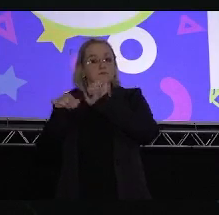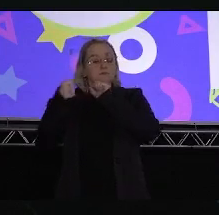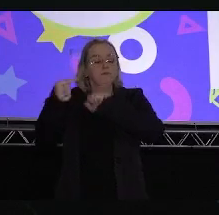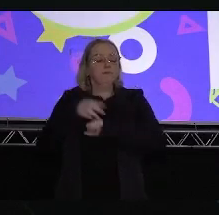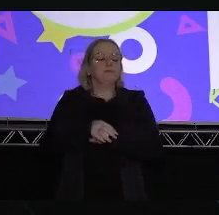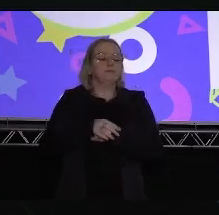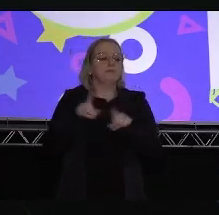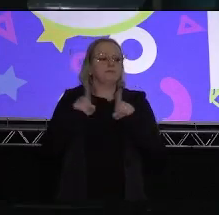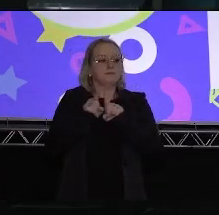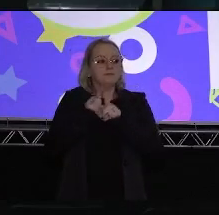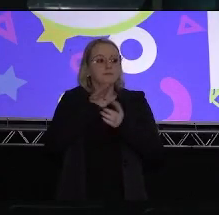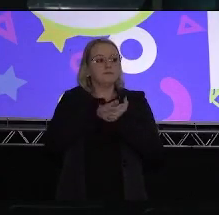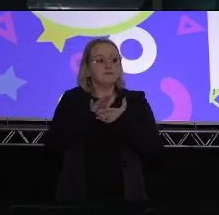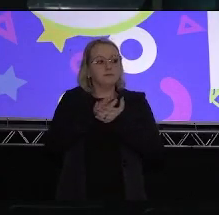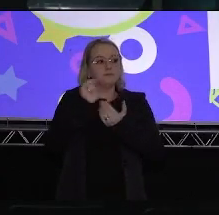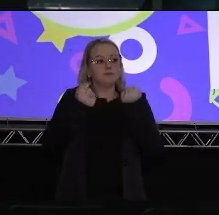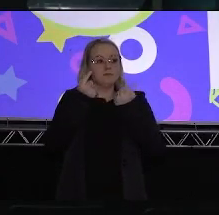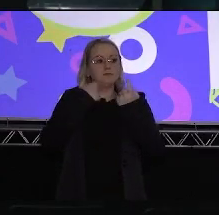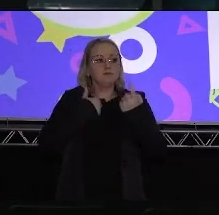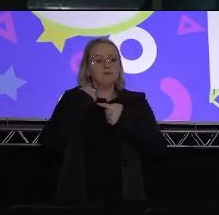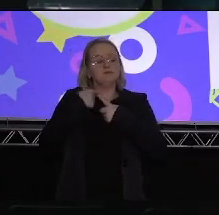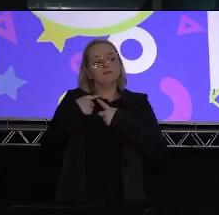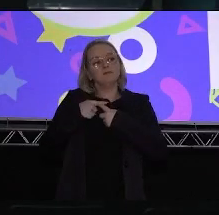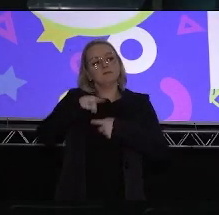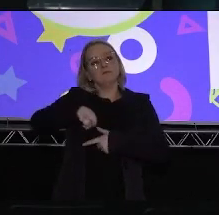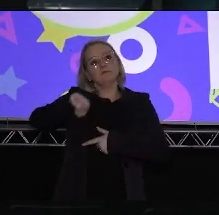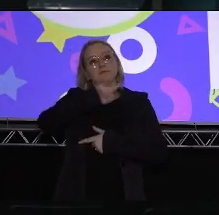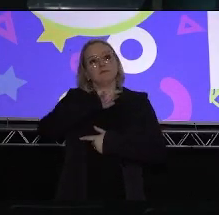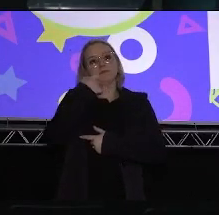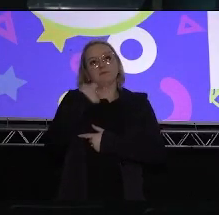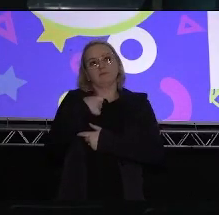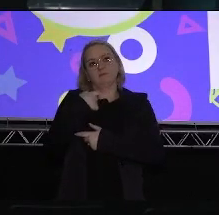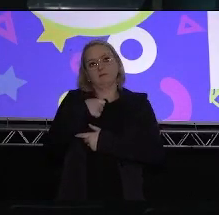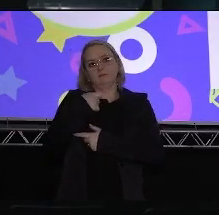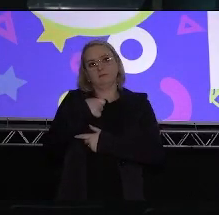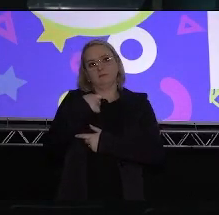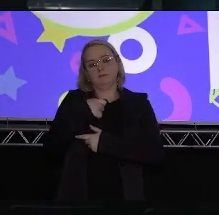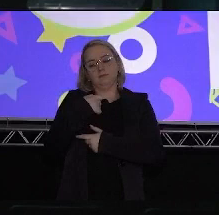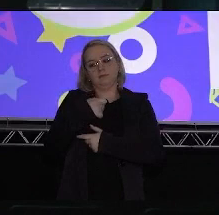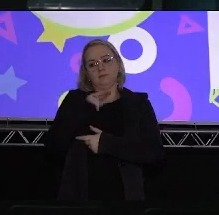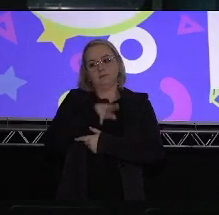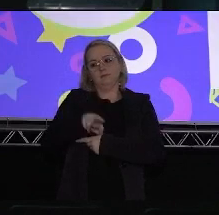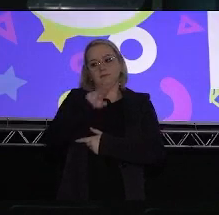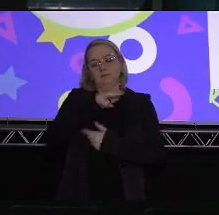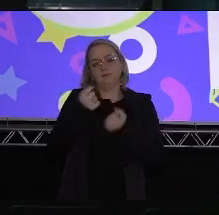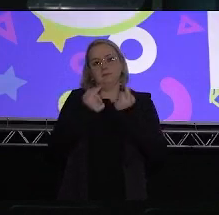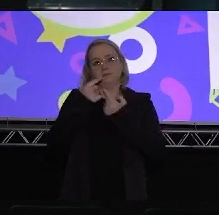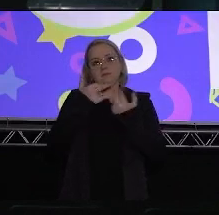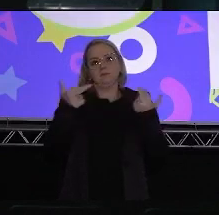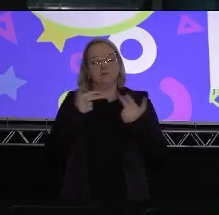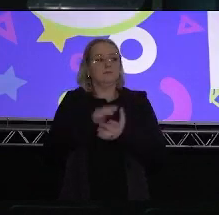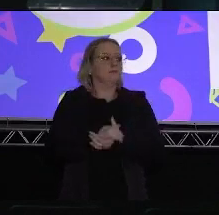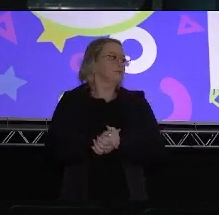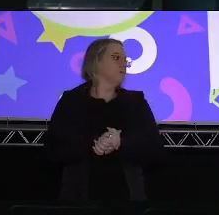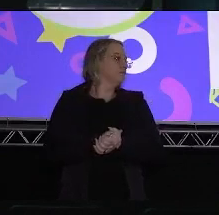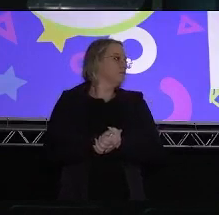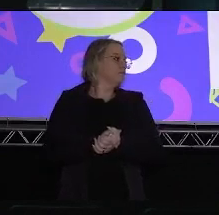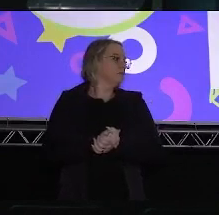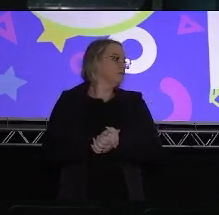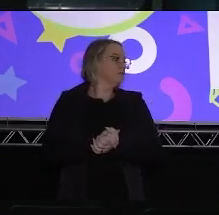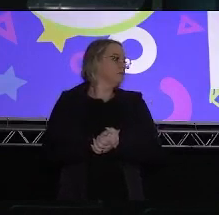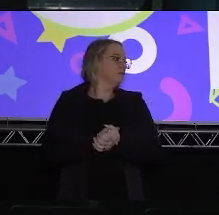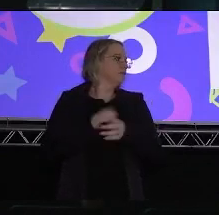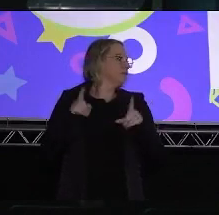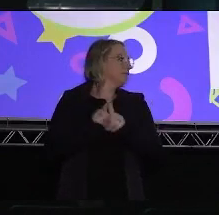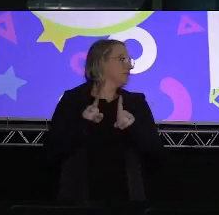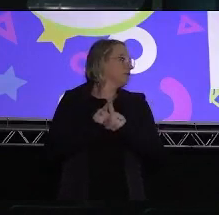Provisionamento em cloud, a gente trouxe para eles o porquê da necessidade da gente utilizar recursos em nuvem. E também